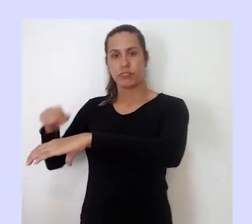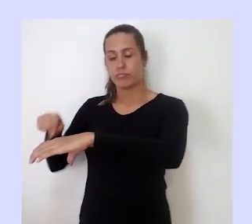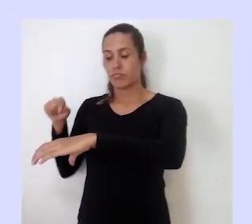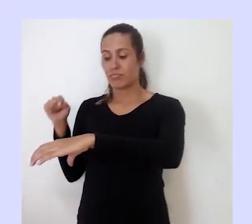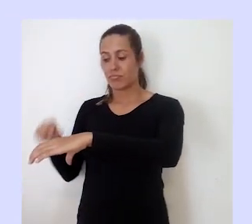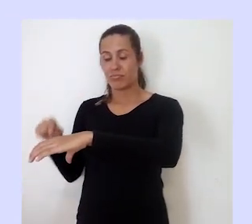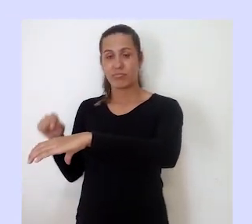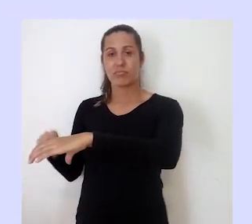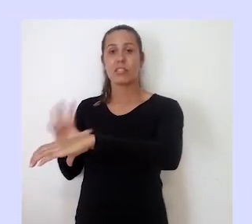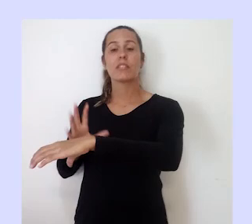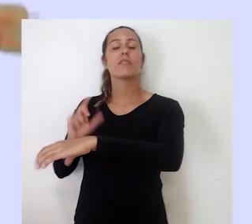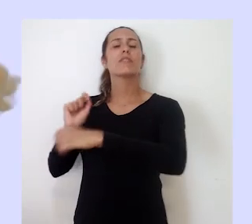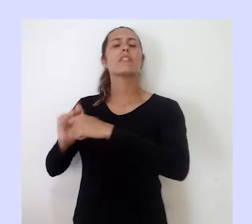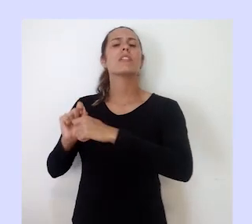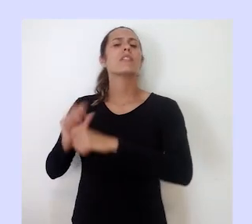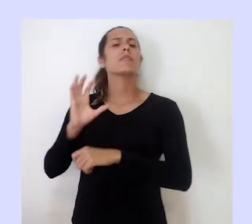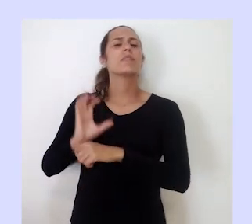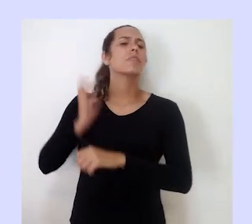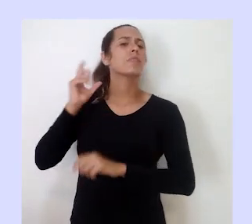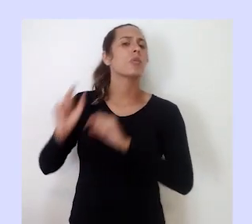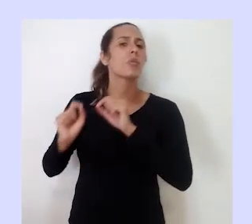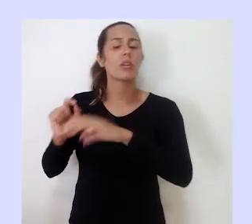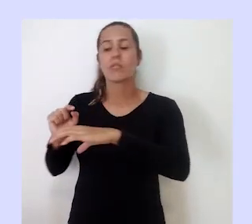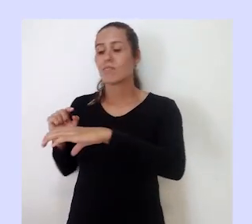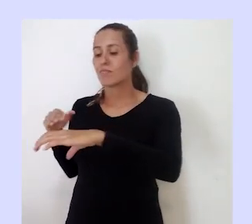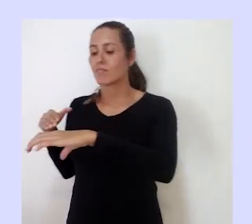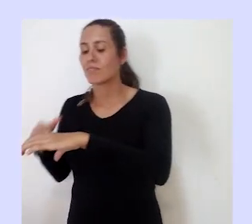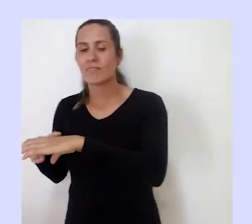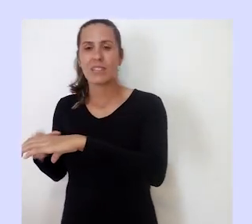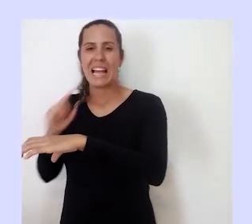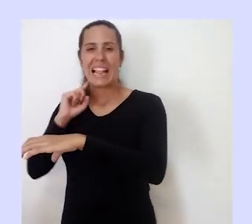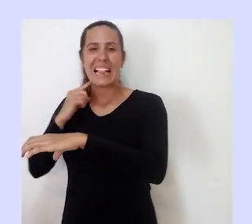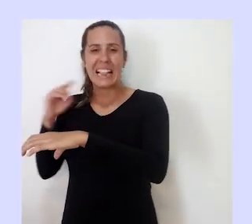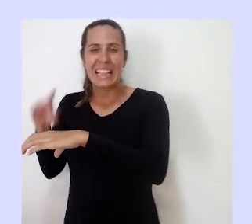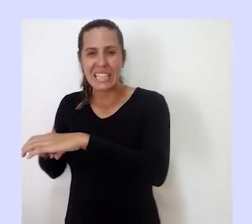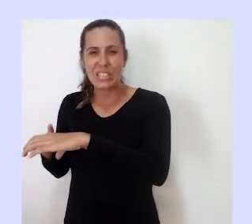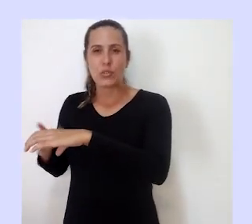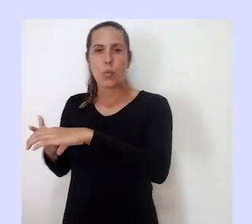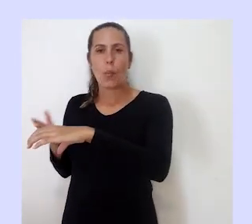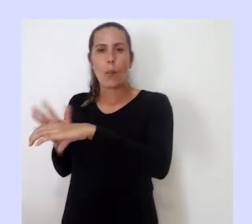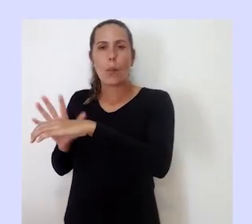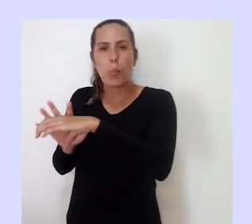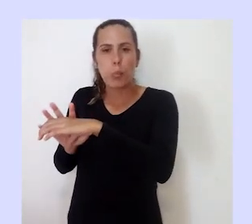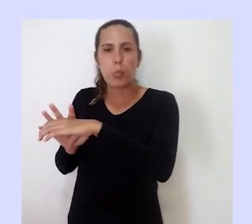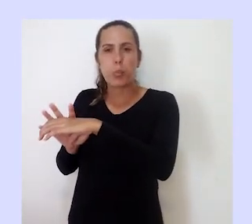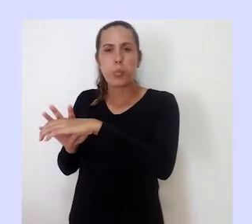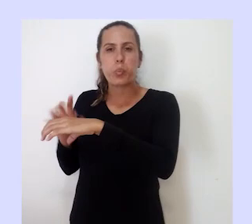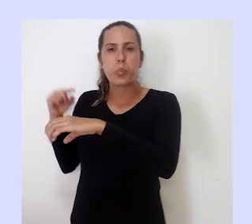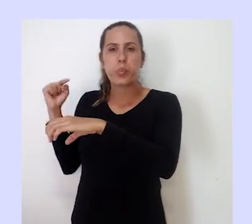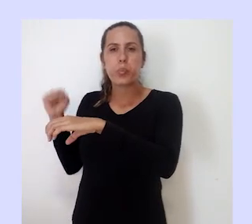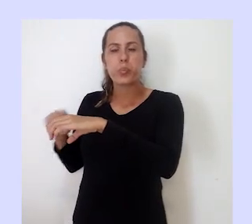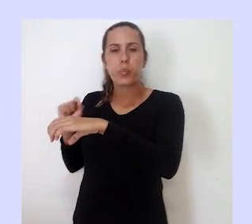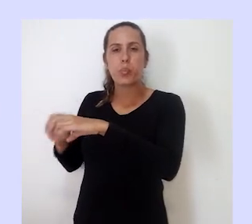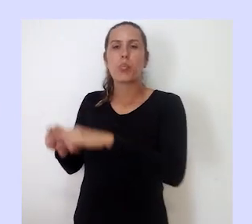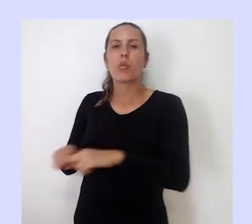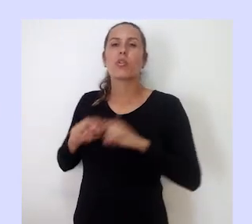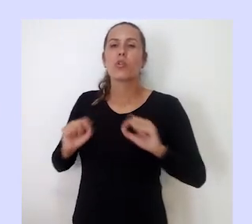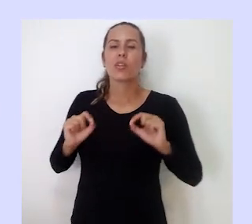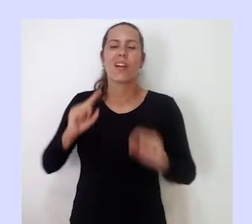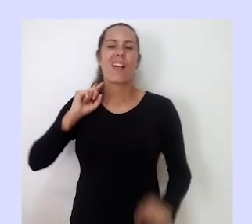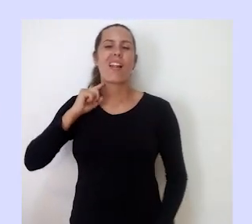hidrológico, tá certo? Para o ciclo das águas, ela não consegue. Por causa de quê? Por causa